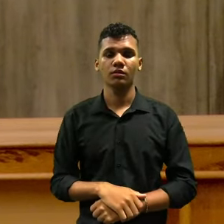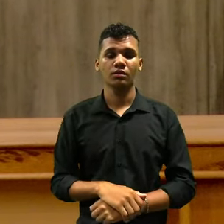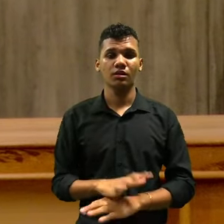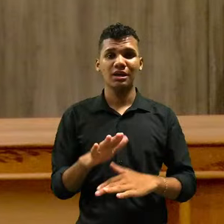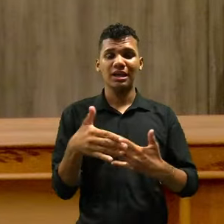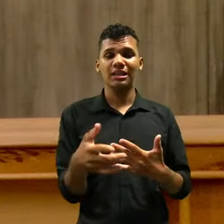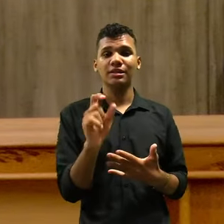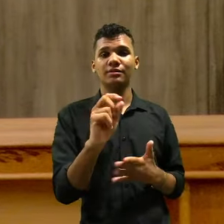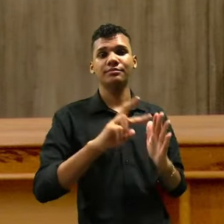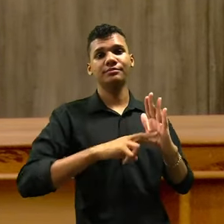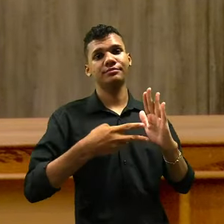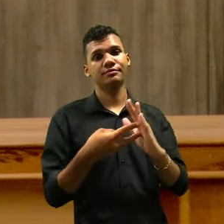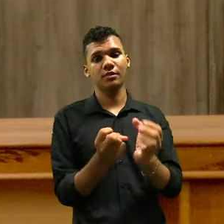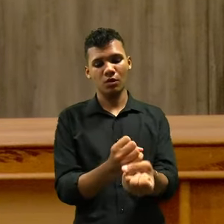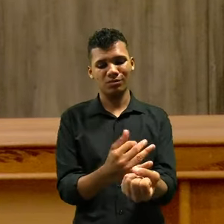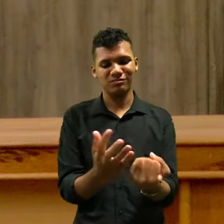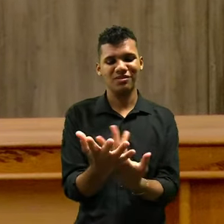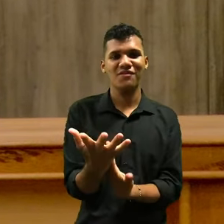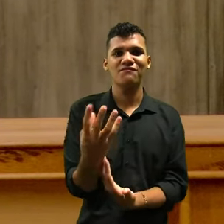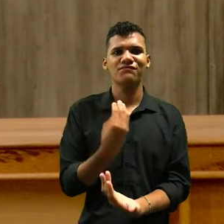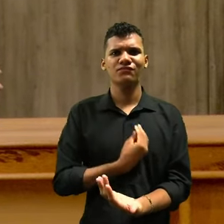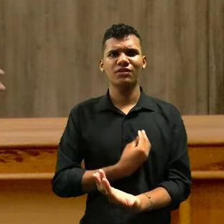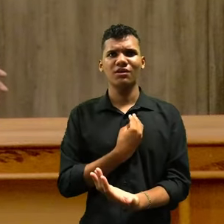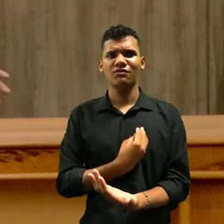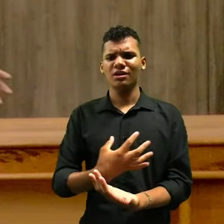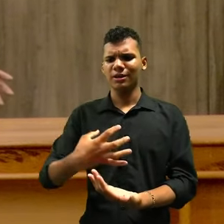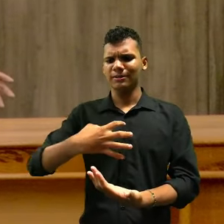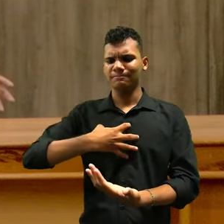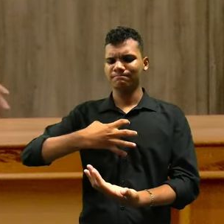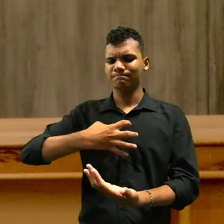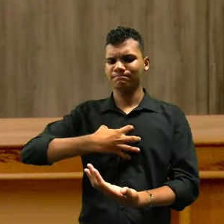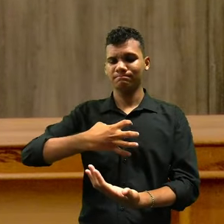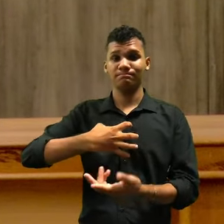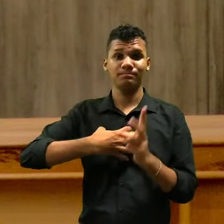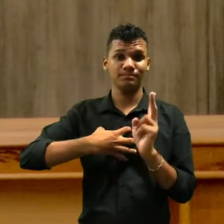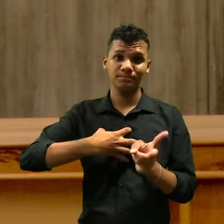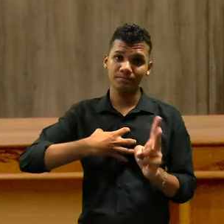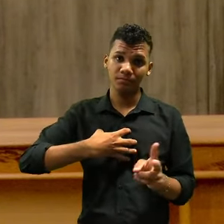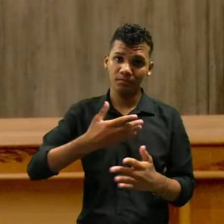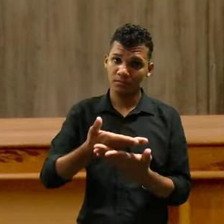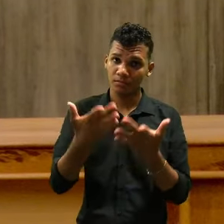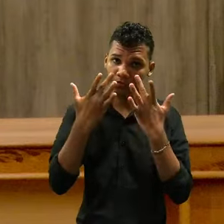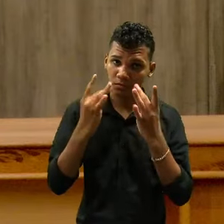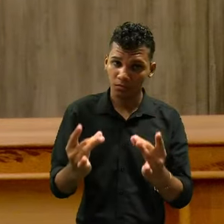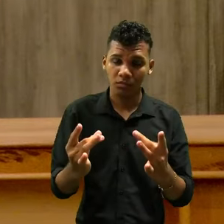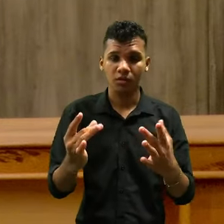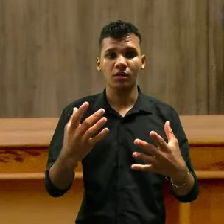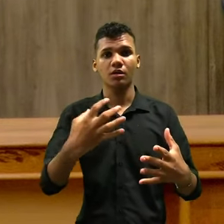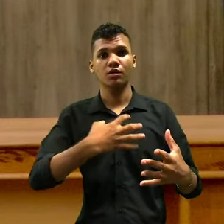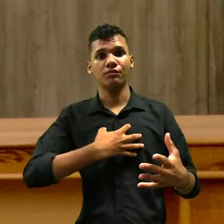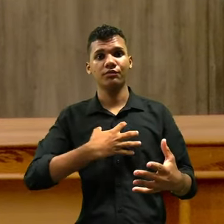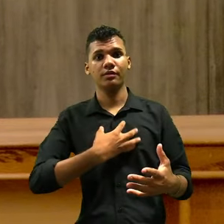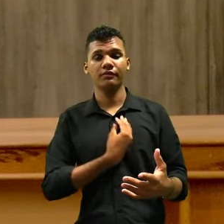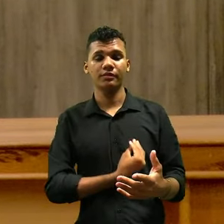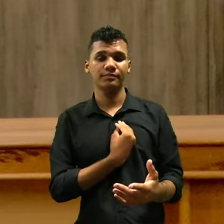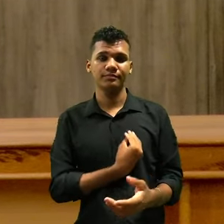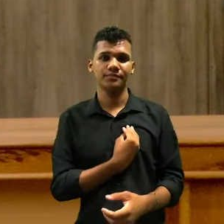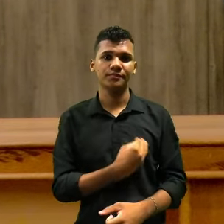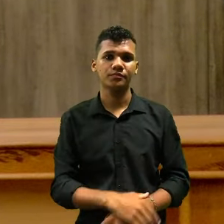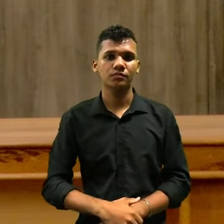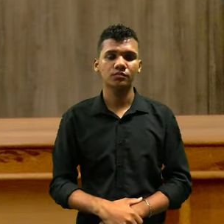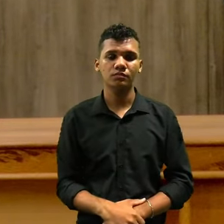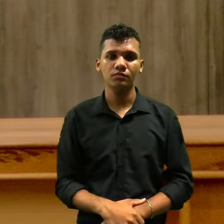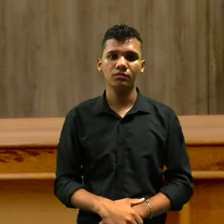o emocional ele vive de sentimento Olhe para cá o emocional vive de sentimento